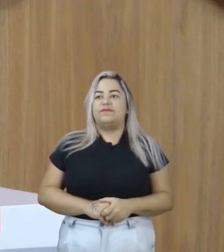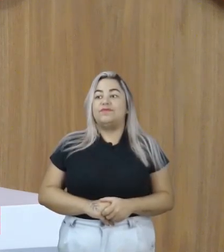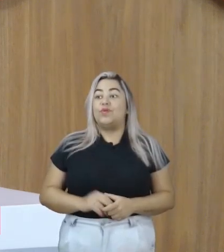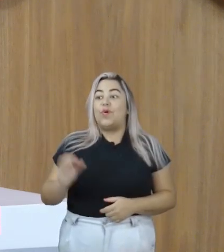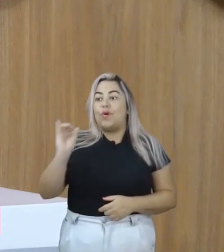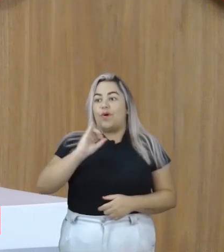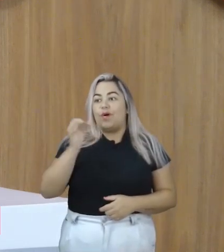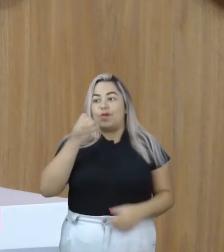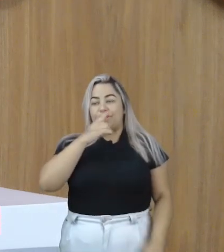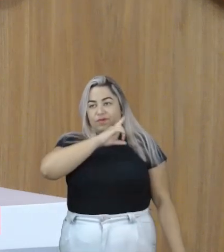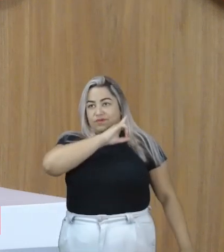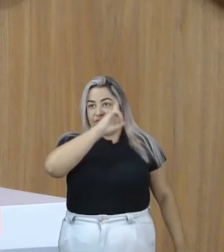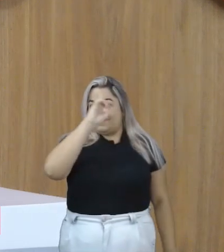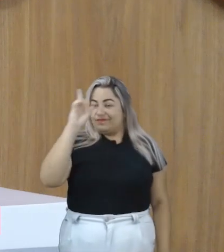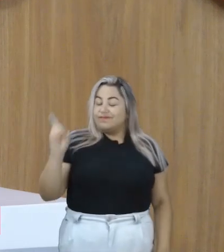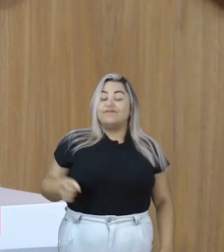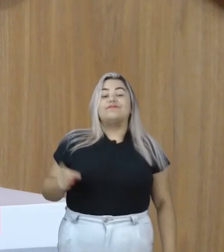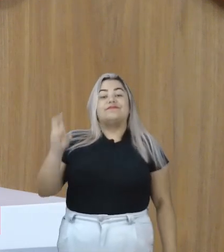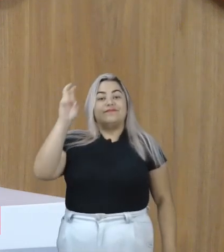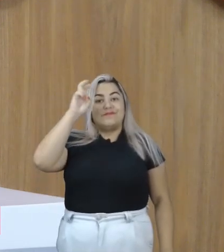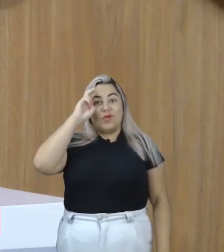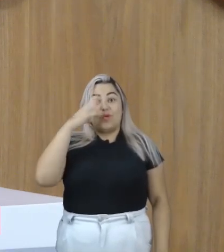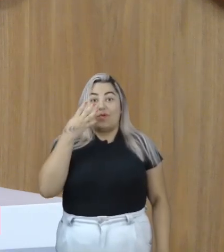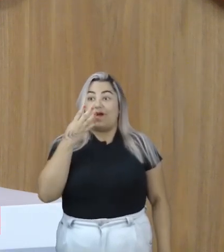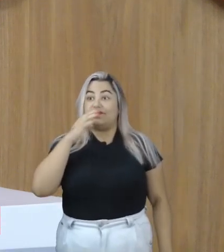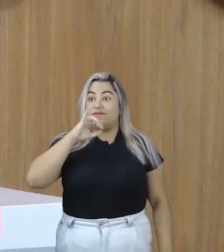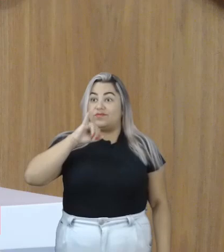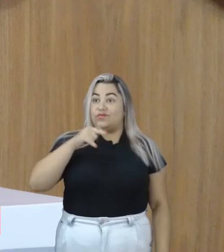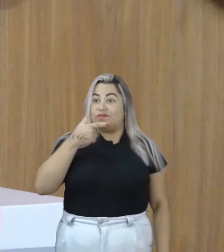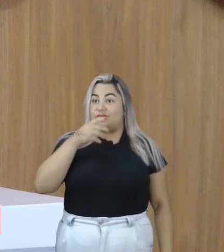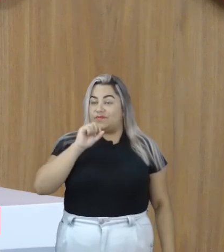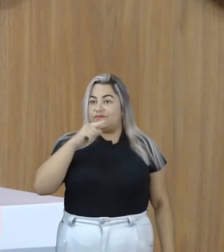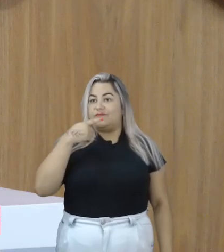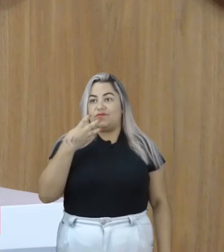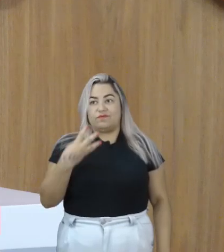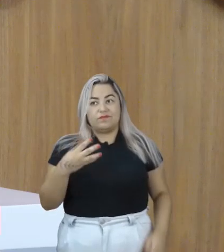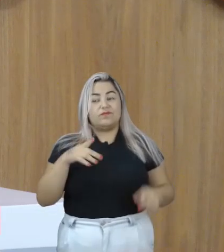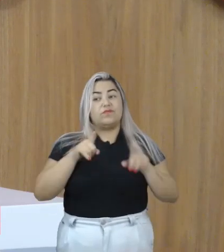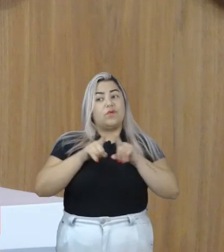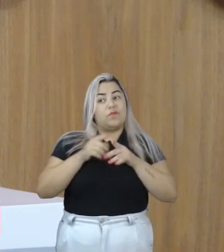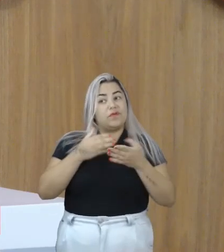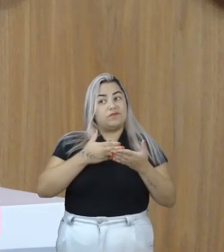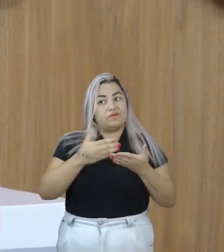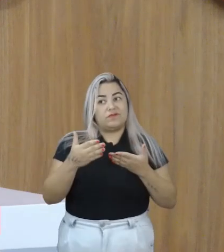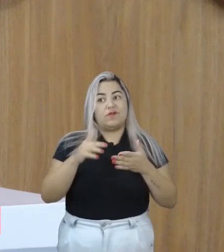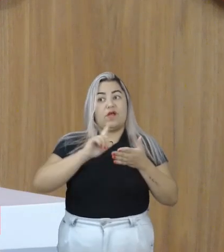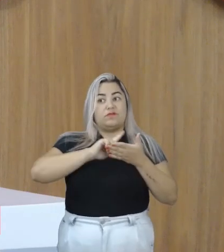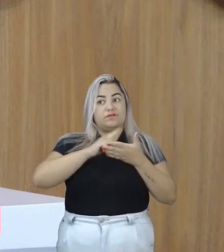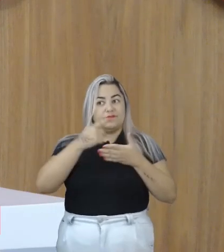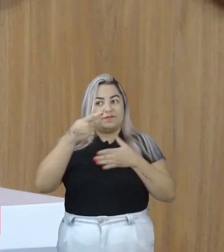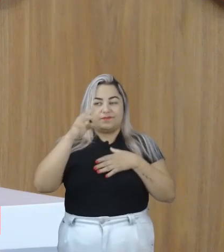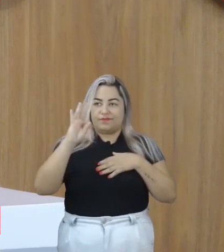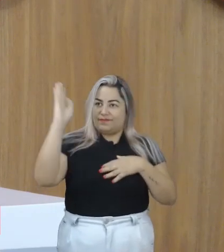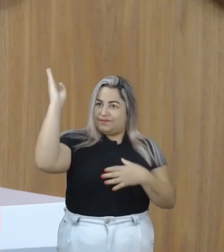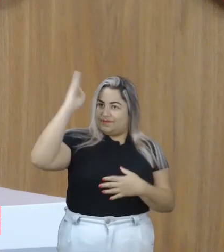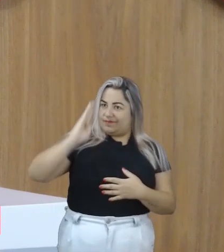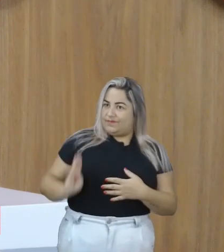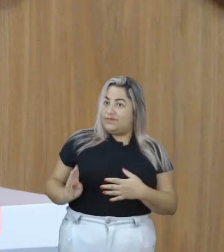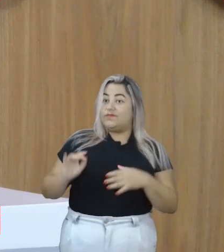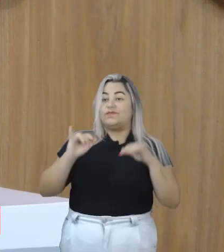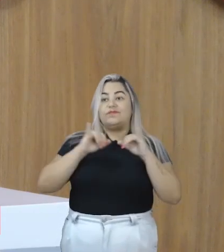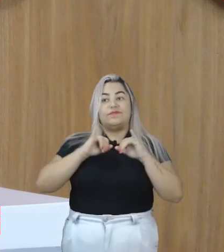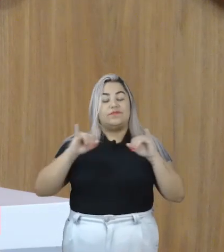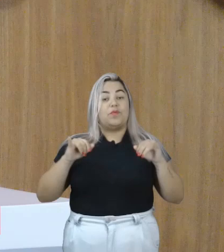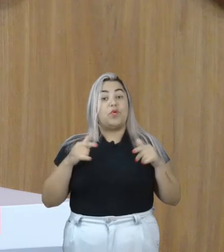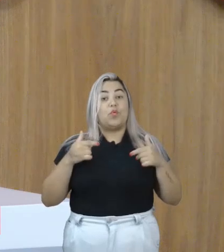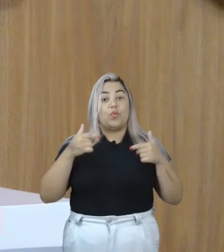Olá, bom dia! Hoje é quinta-feira, 4 de janeiro de 2024 e a gente começa mais um Jornal PT Brasil com muita